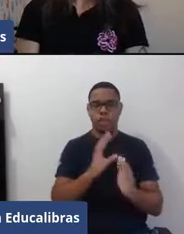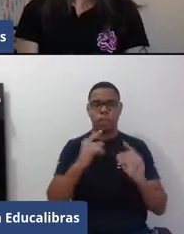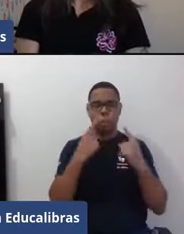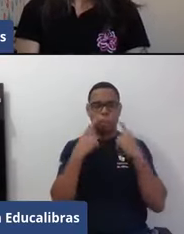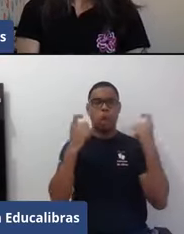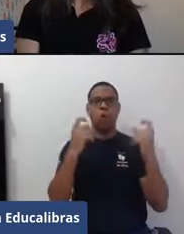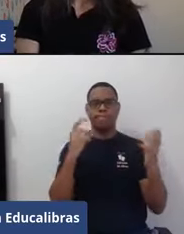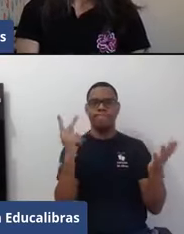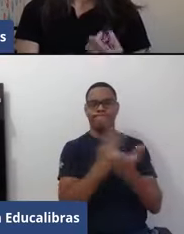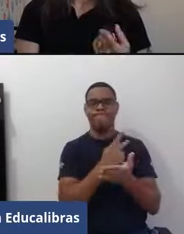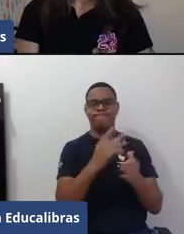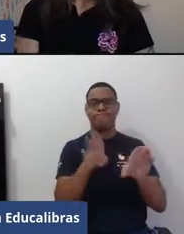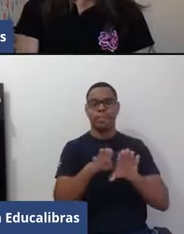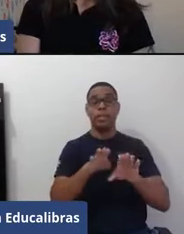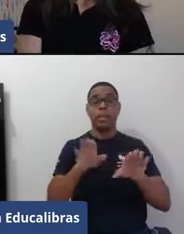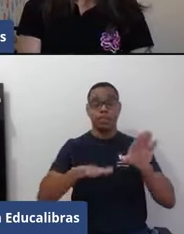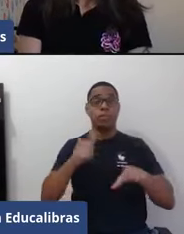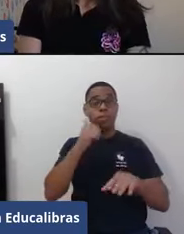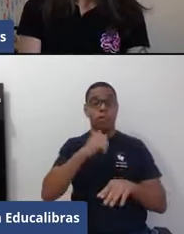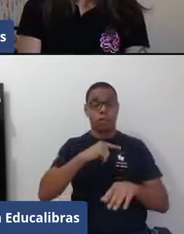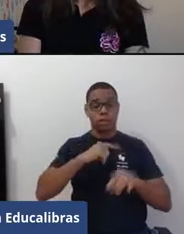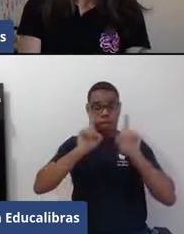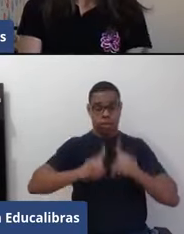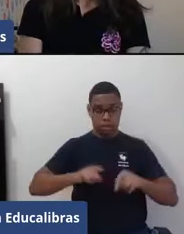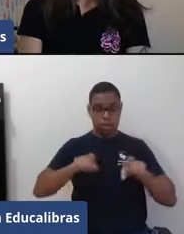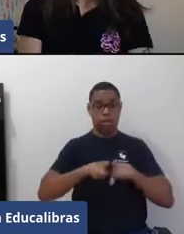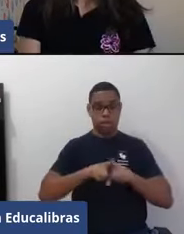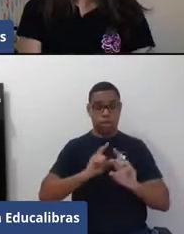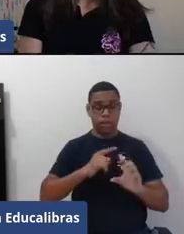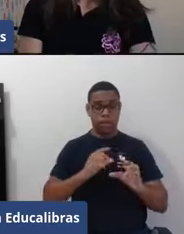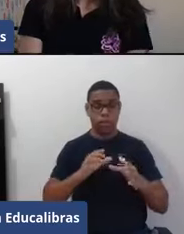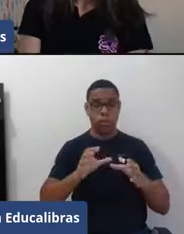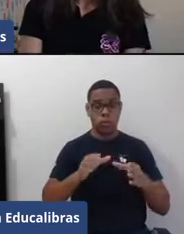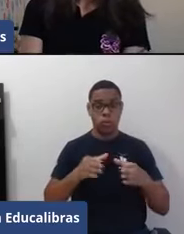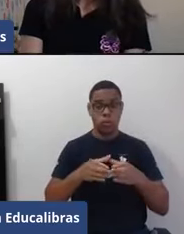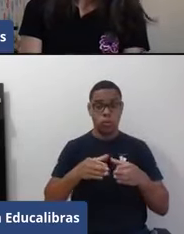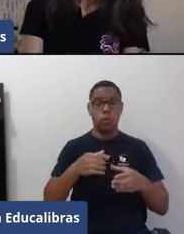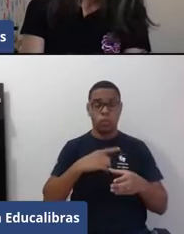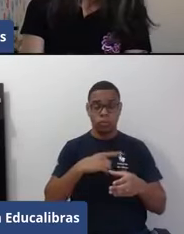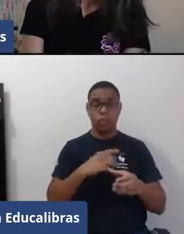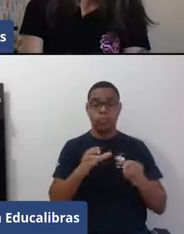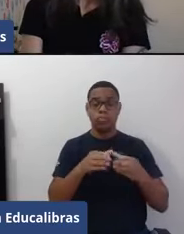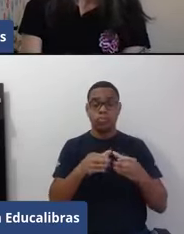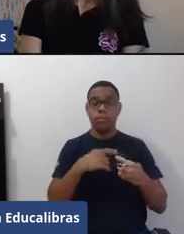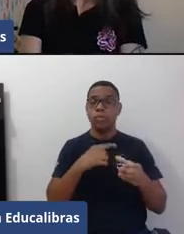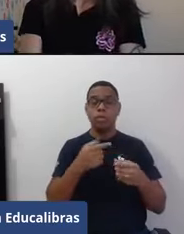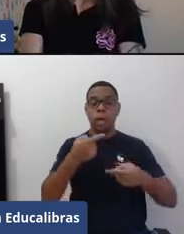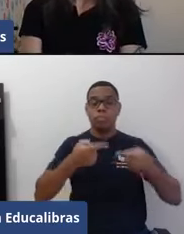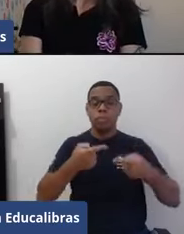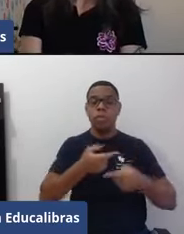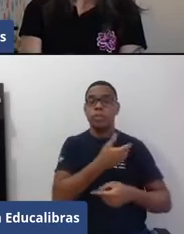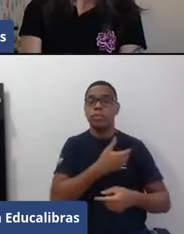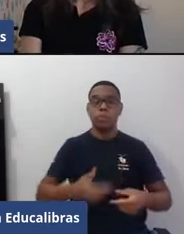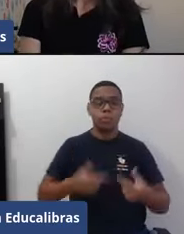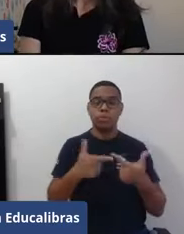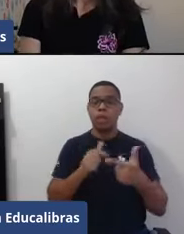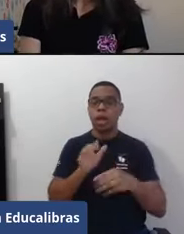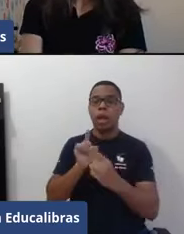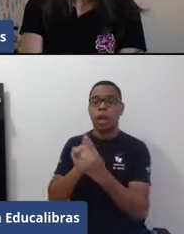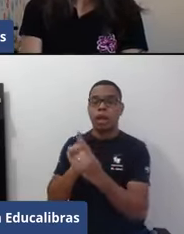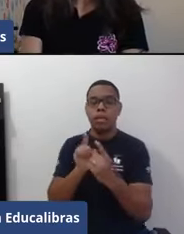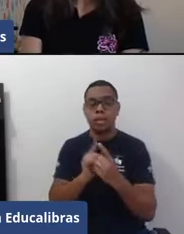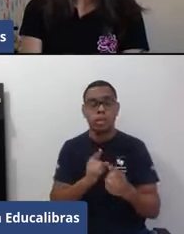são mulheres que têm deficiência, e um grupo de mulheres que até então não existe políticas públicas que atendam essa demanda, são as